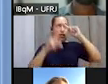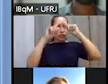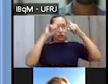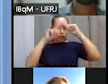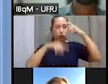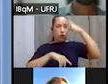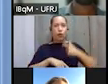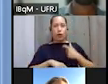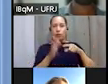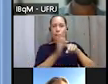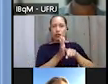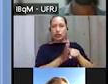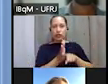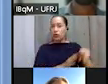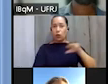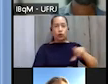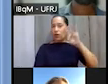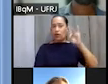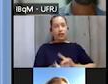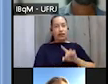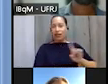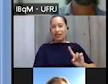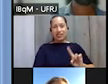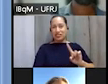é verdadeiro, que não é real.